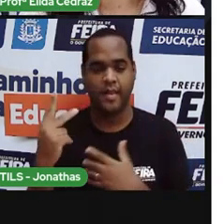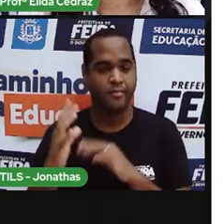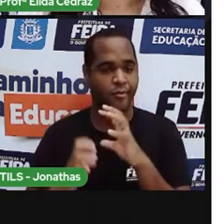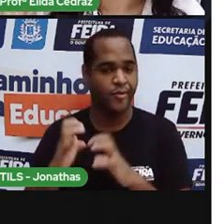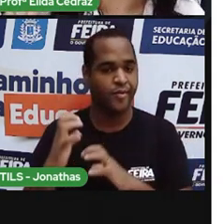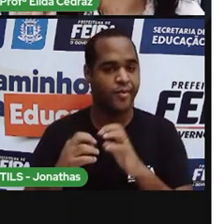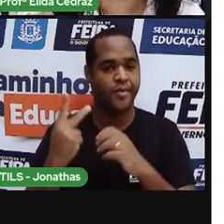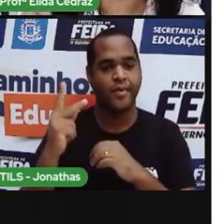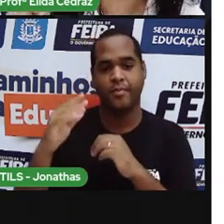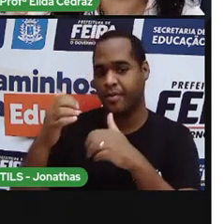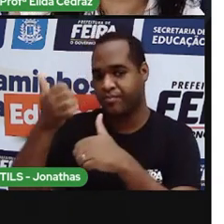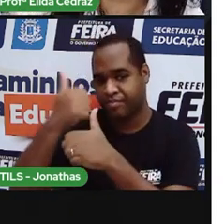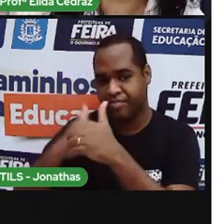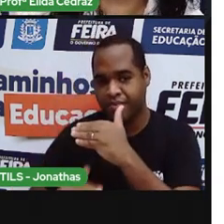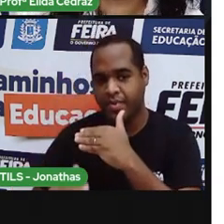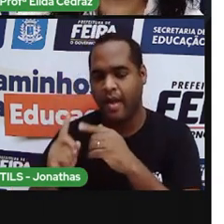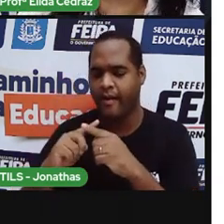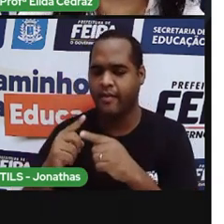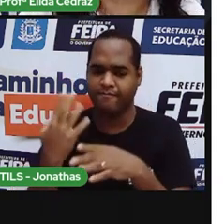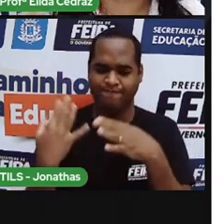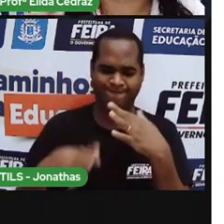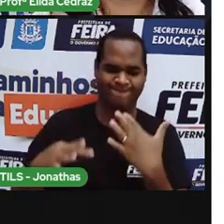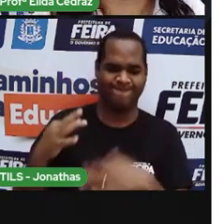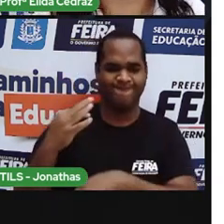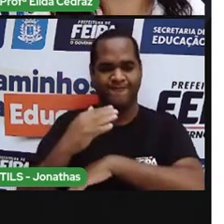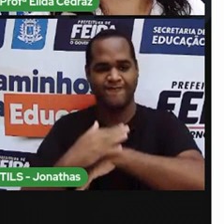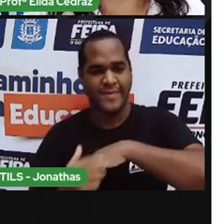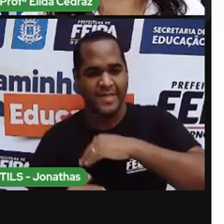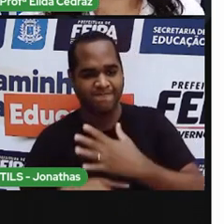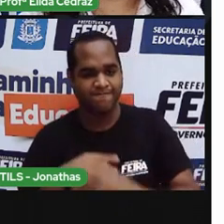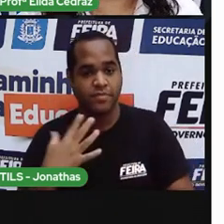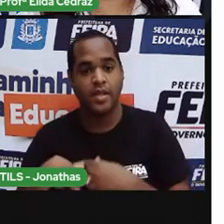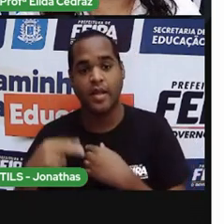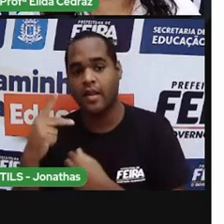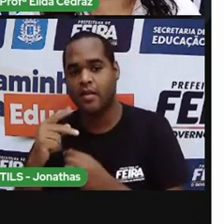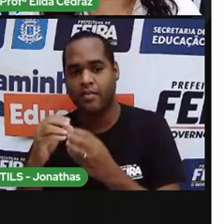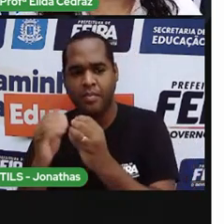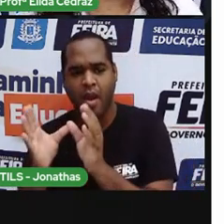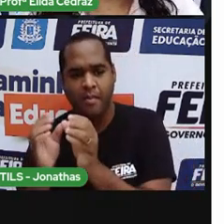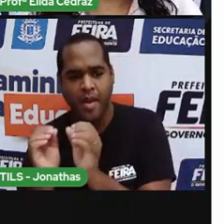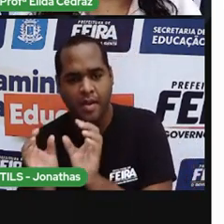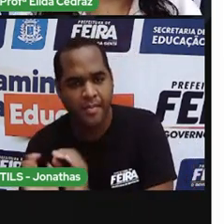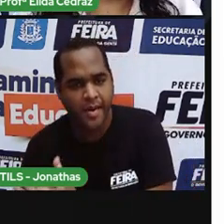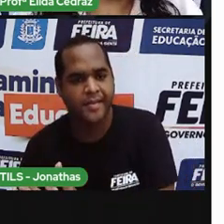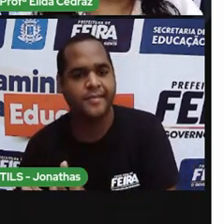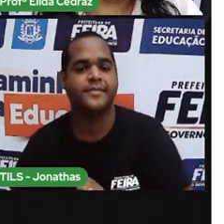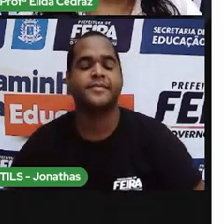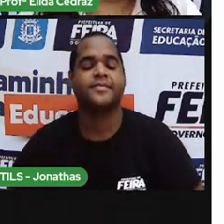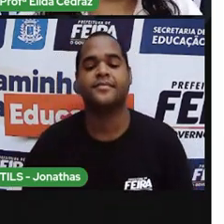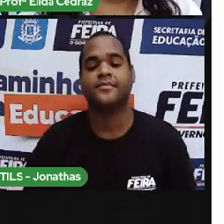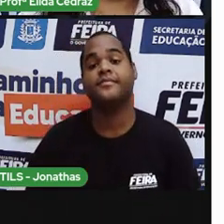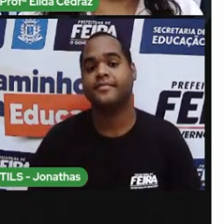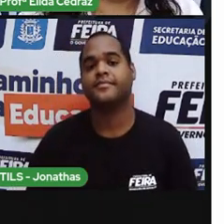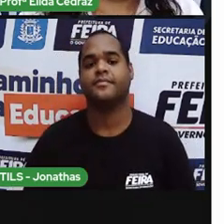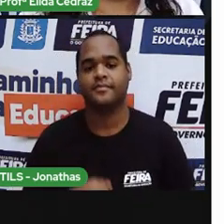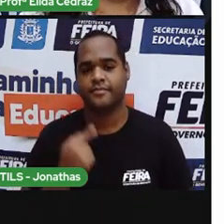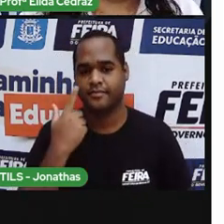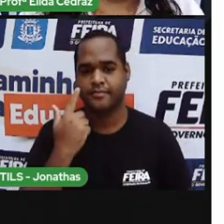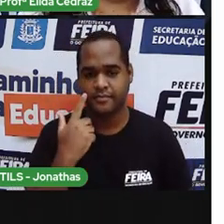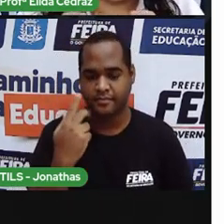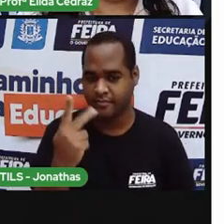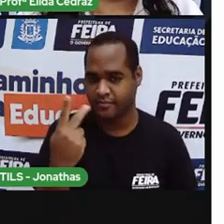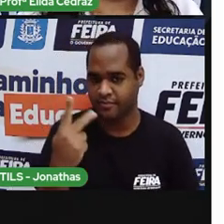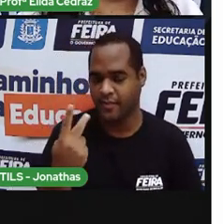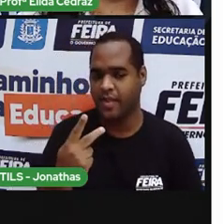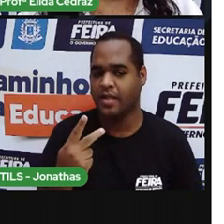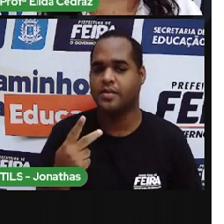sacada. O cravo saiu ferido e a rosa despedaçada. E a Pro colocou esse pedacinho aí para você